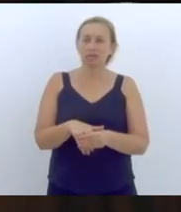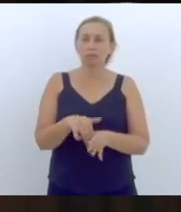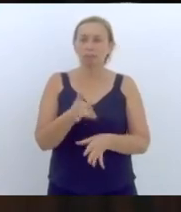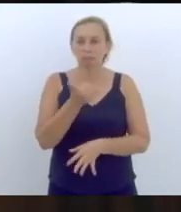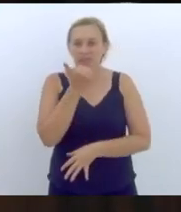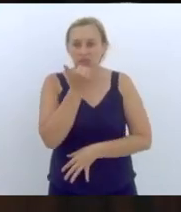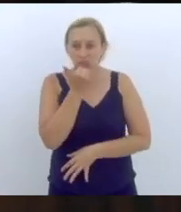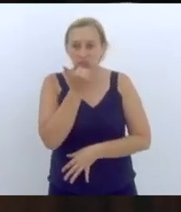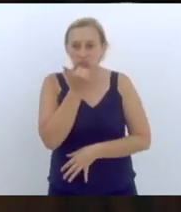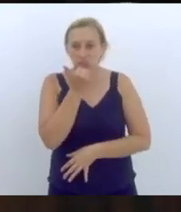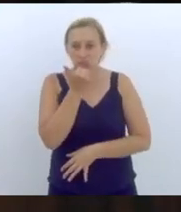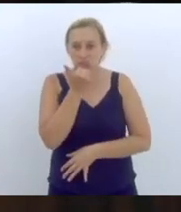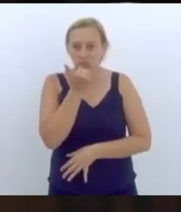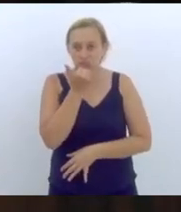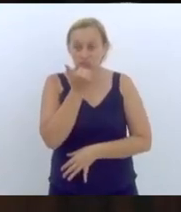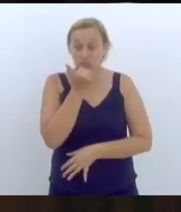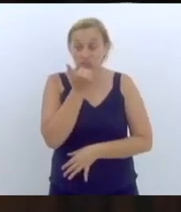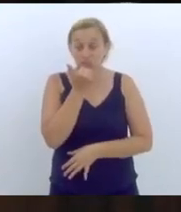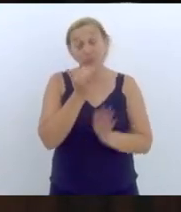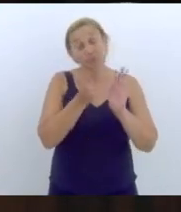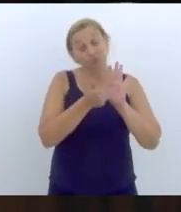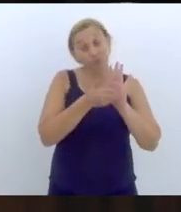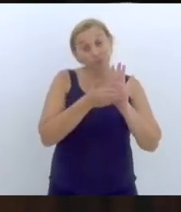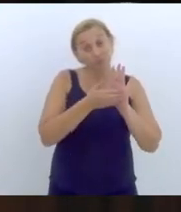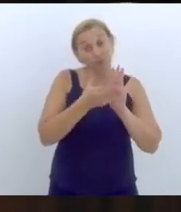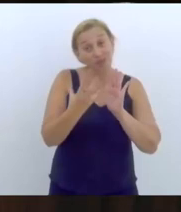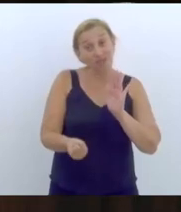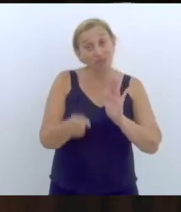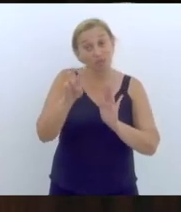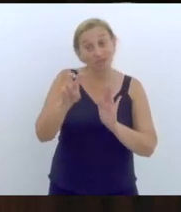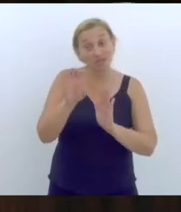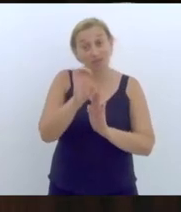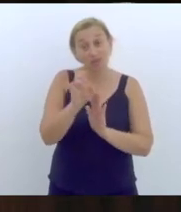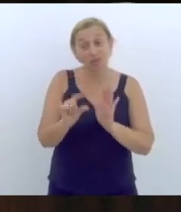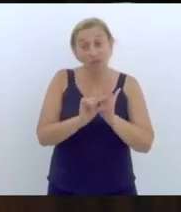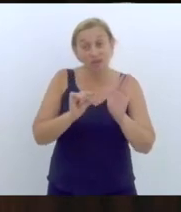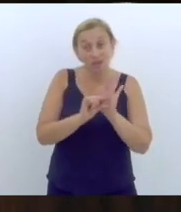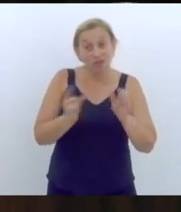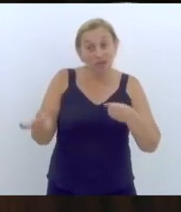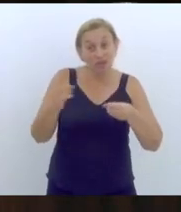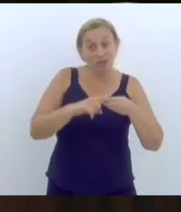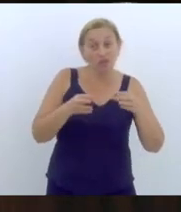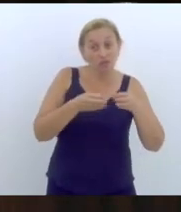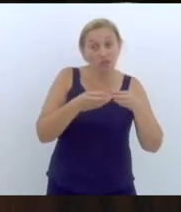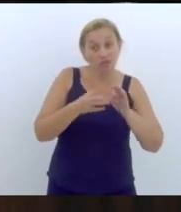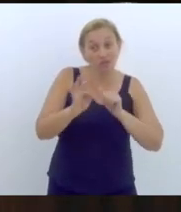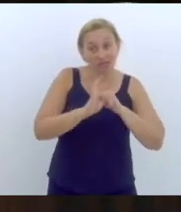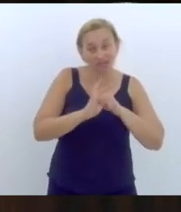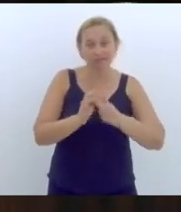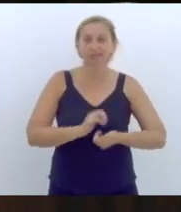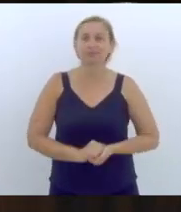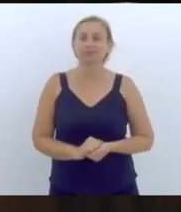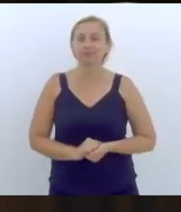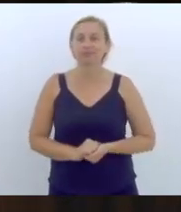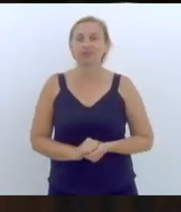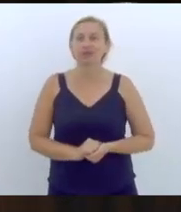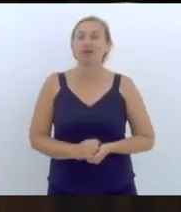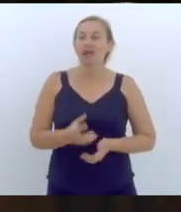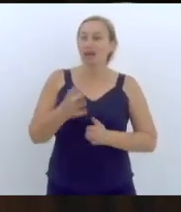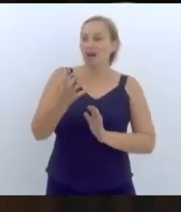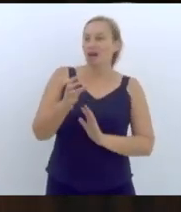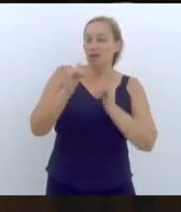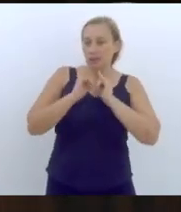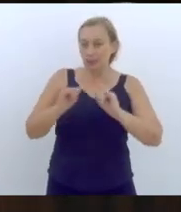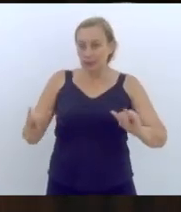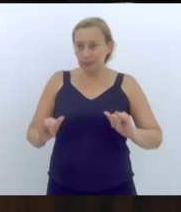perdão. A presente proposta recebeu 5 emendas e retorna às comissões técnicas.